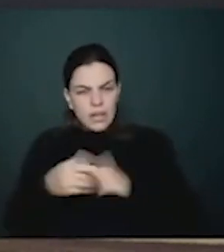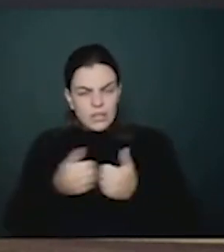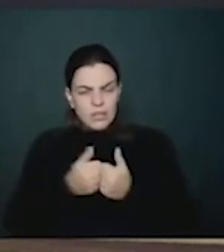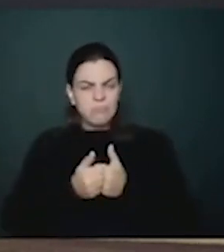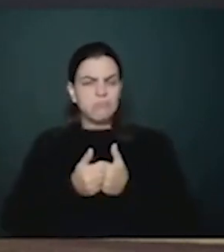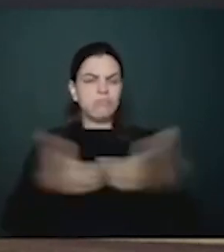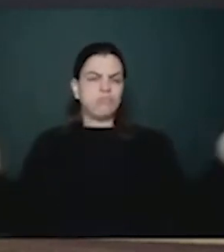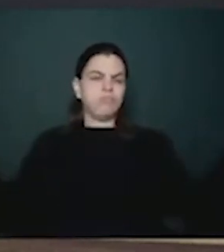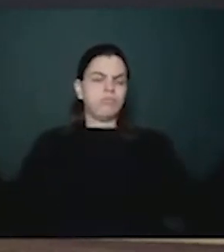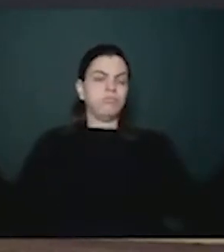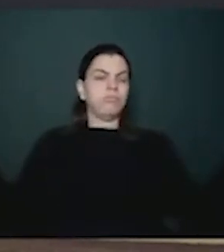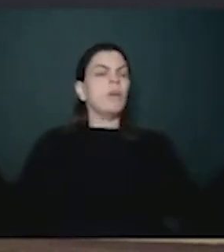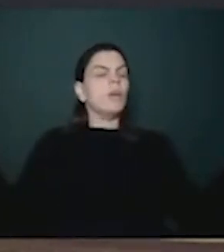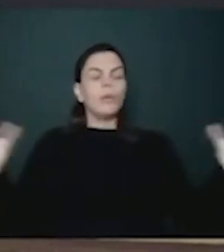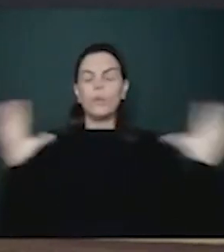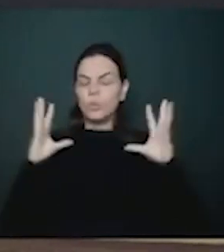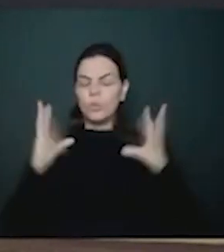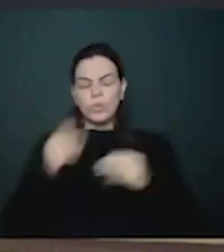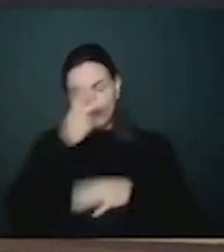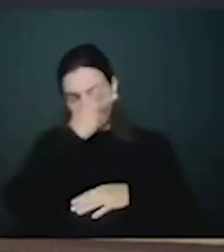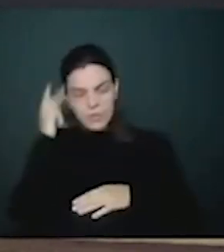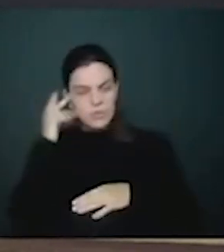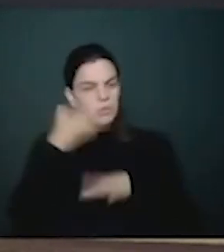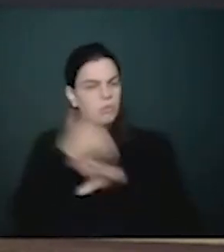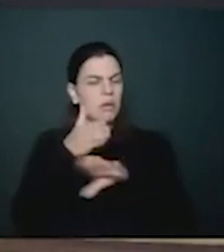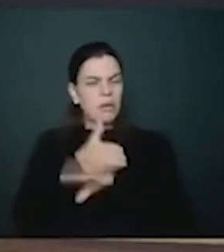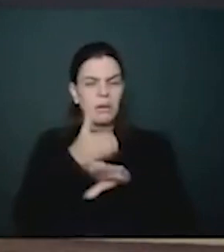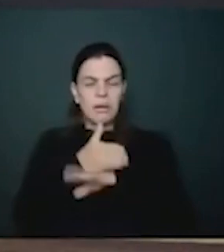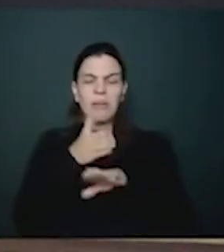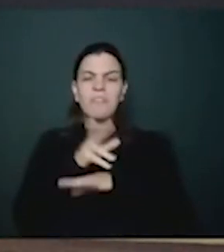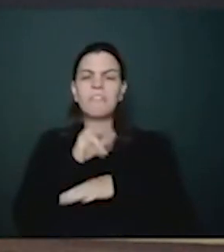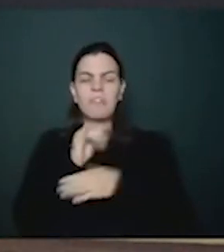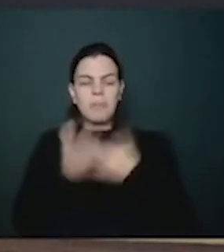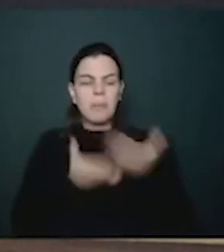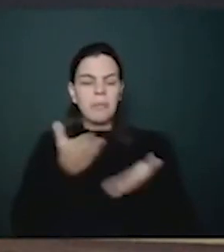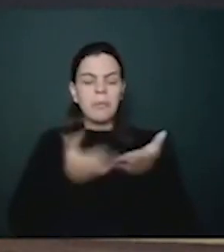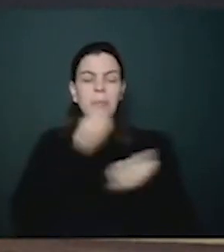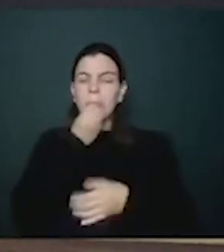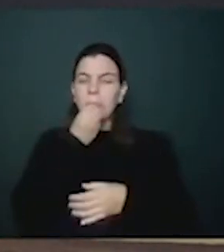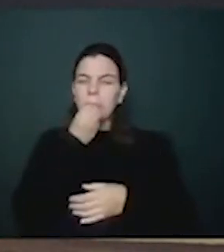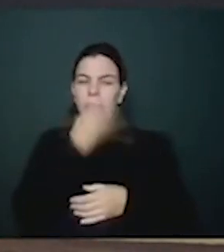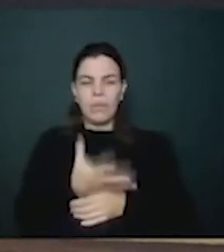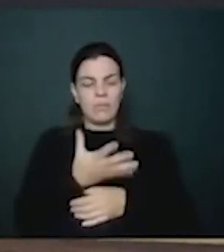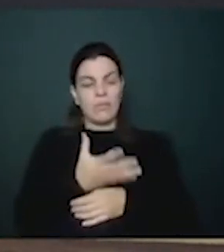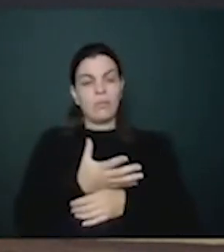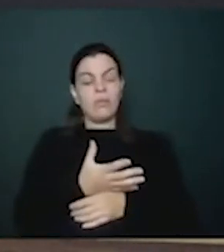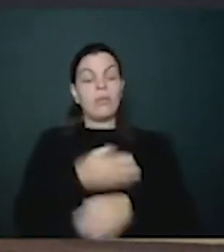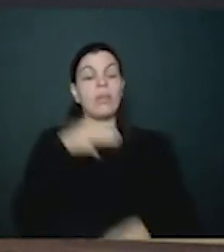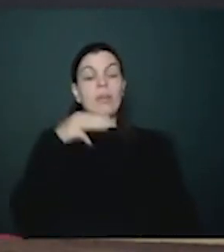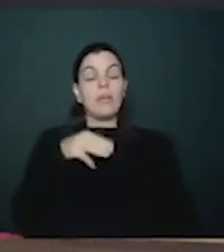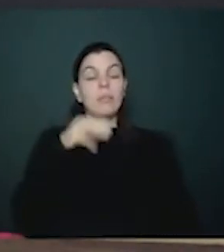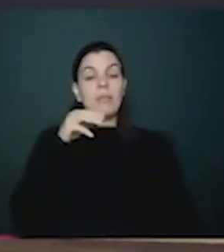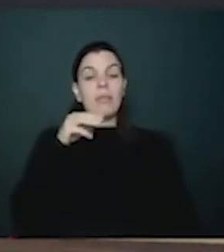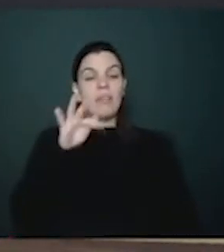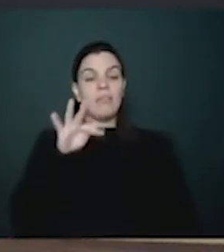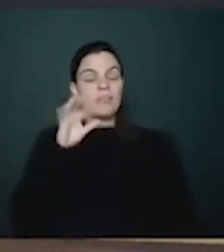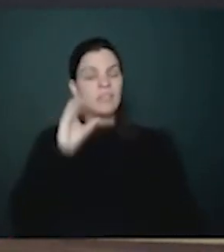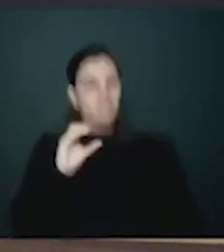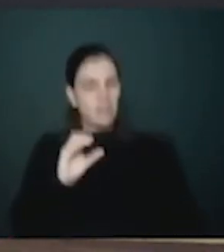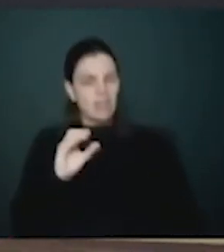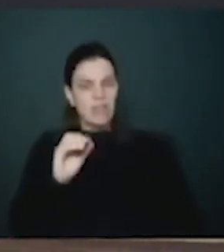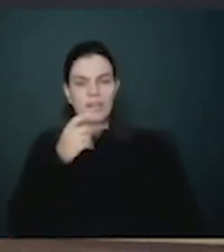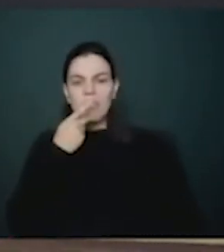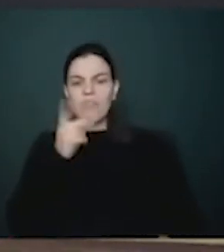abertas para fazer o bem. O MFC, que não foi citado, outros movimentos que